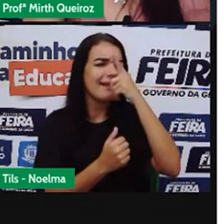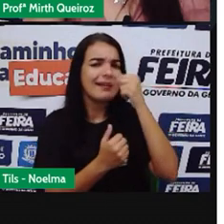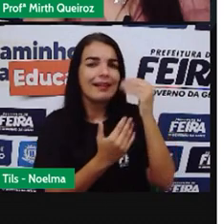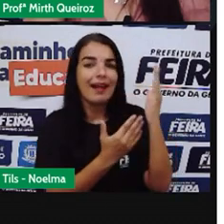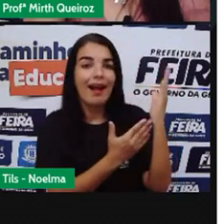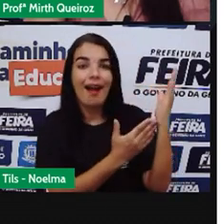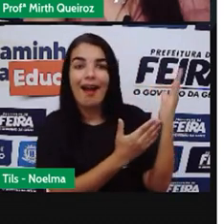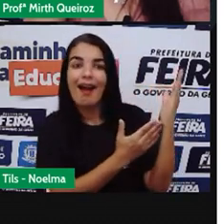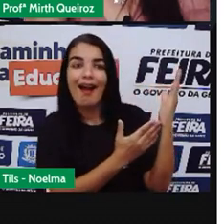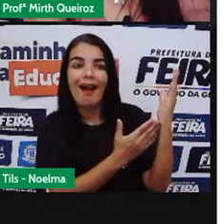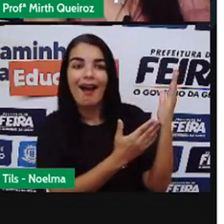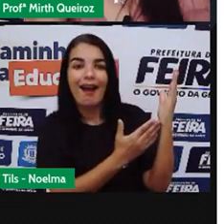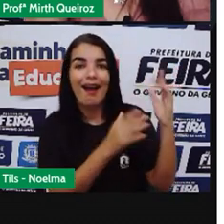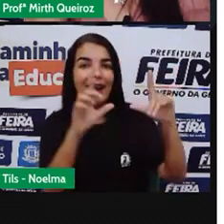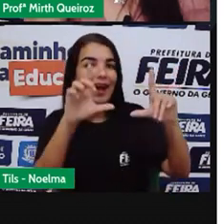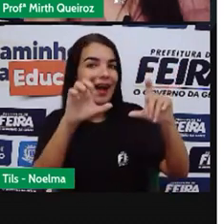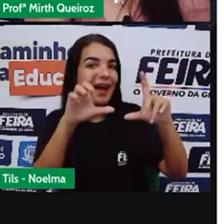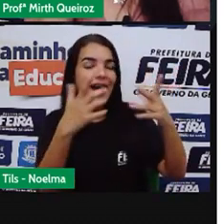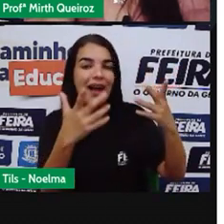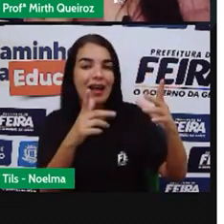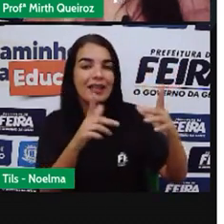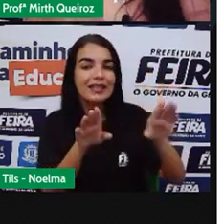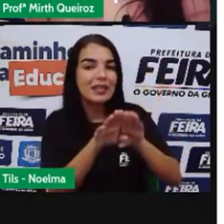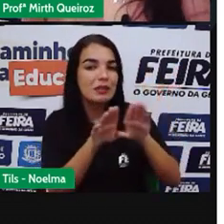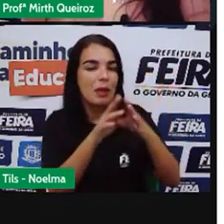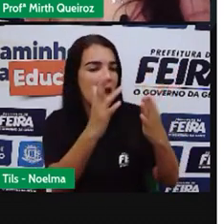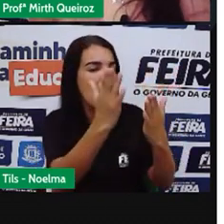Observem só esses outros tipos de arte, geralmente